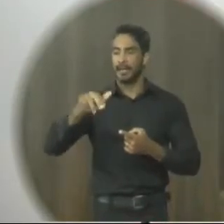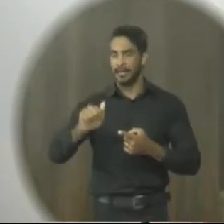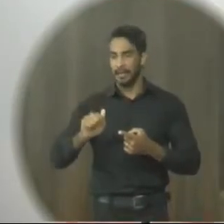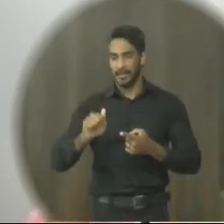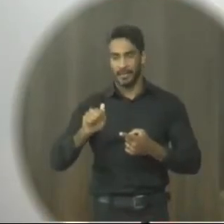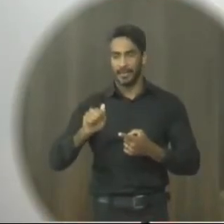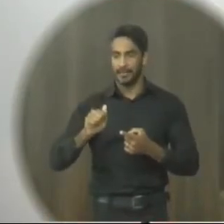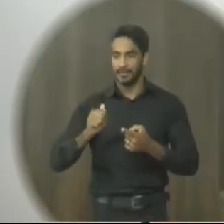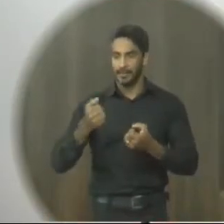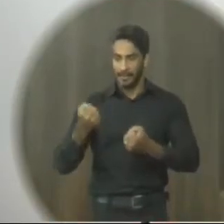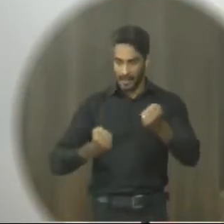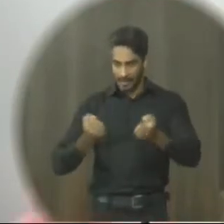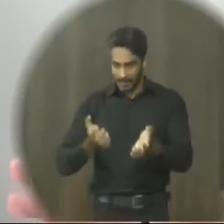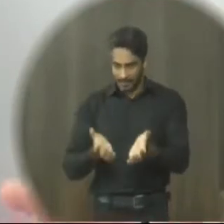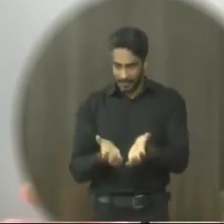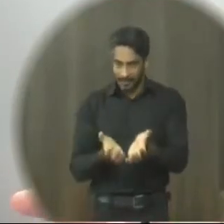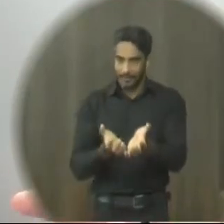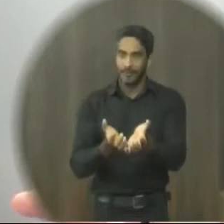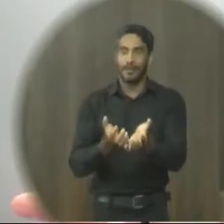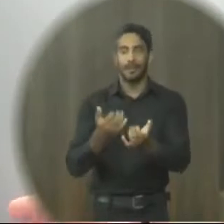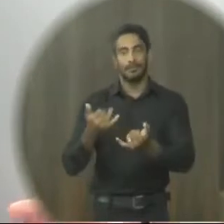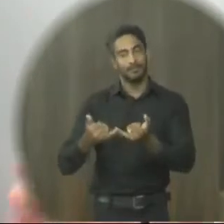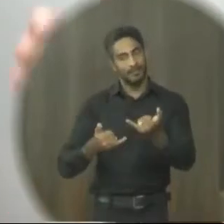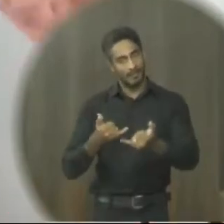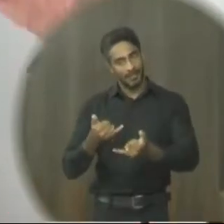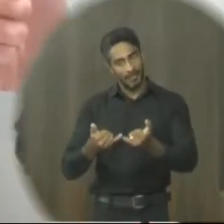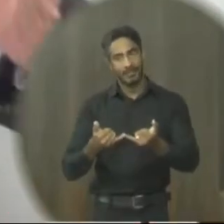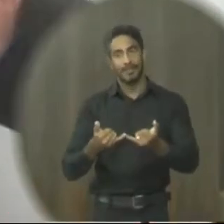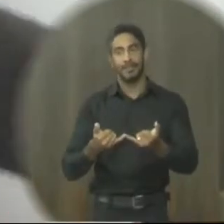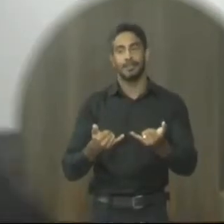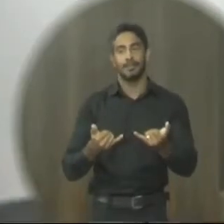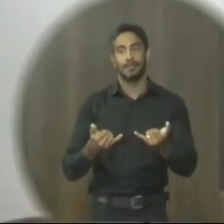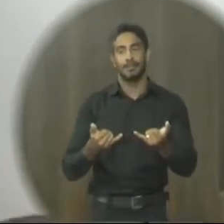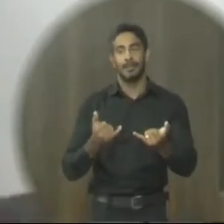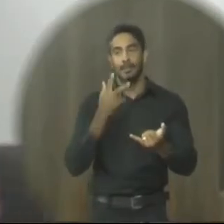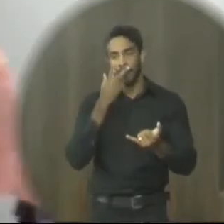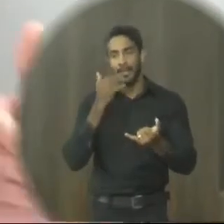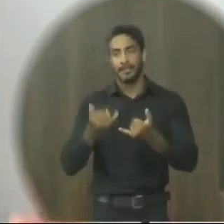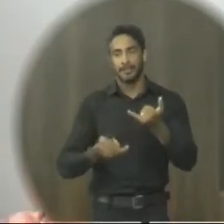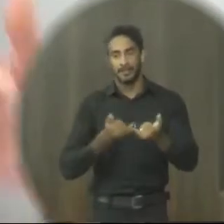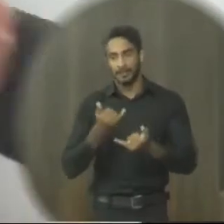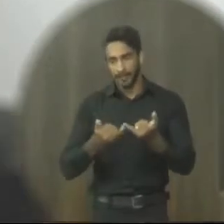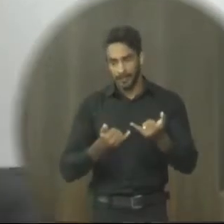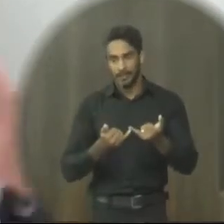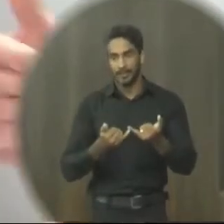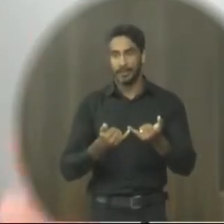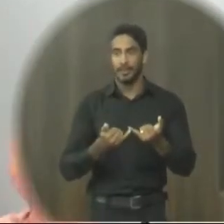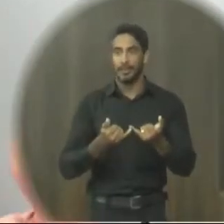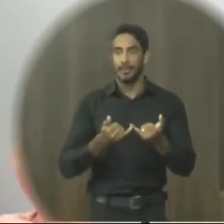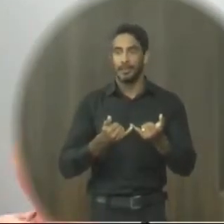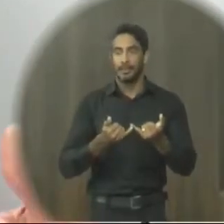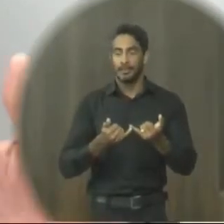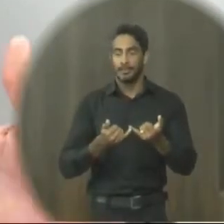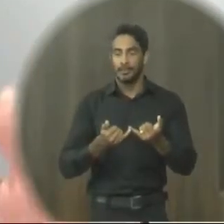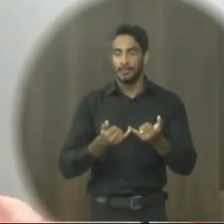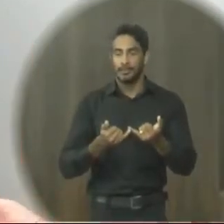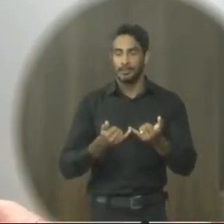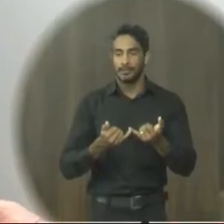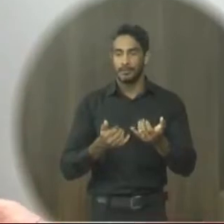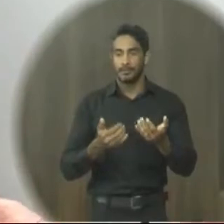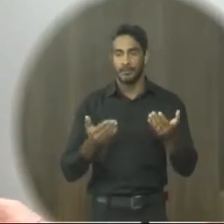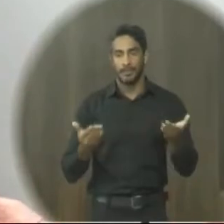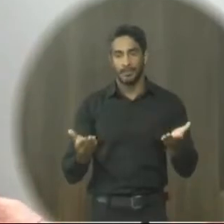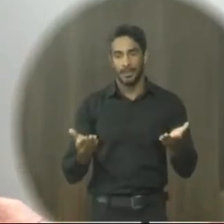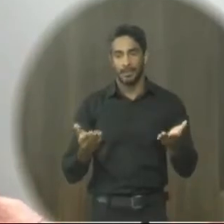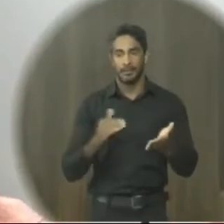A patroa foi lá no ano passado, é brincadeira, viu? A massa levanta a lama peça, levanta a desce. Olha, que